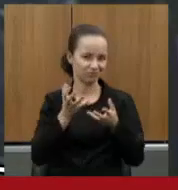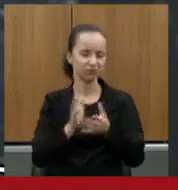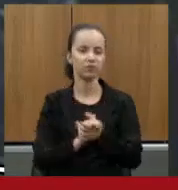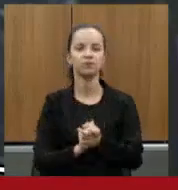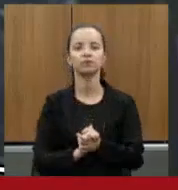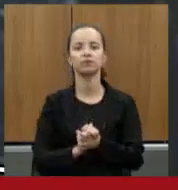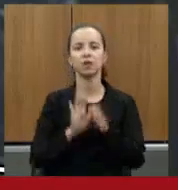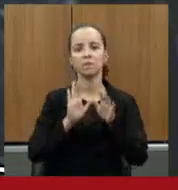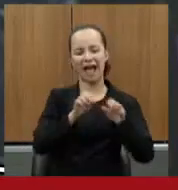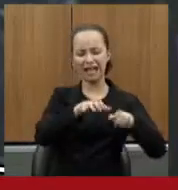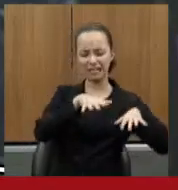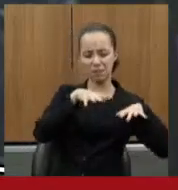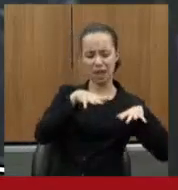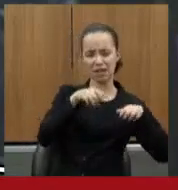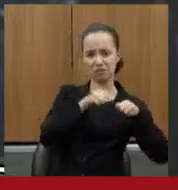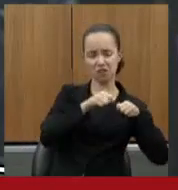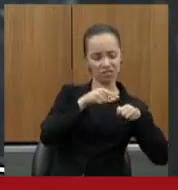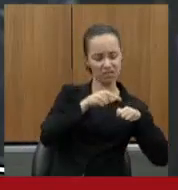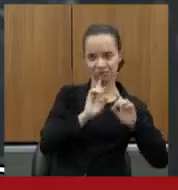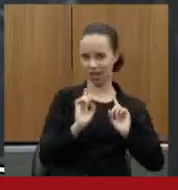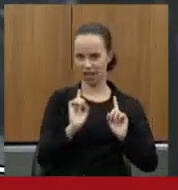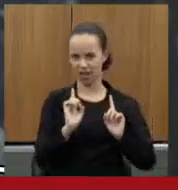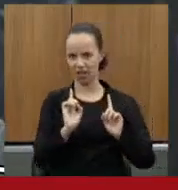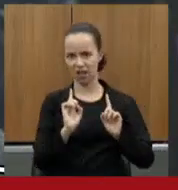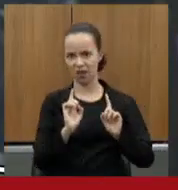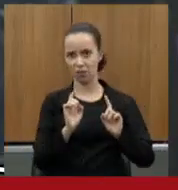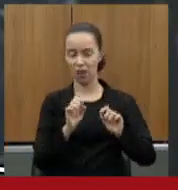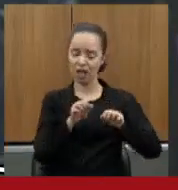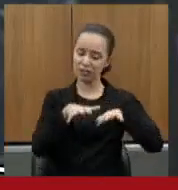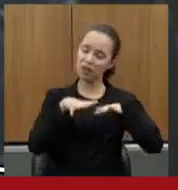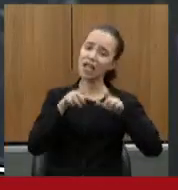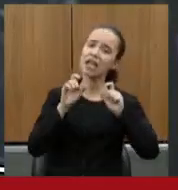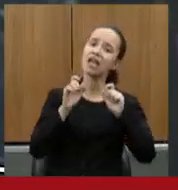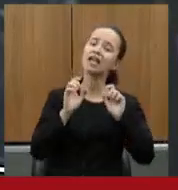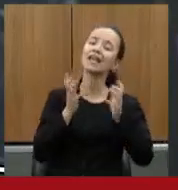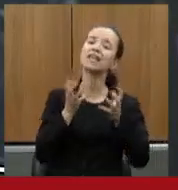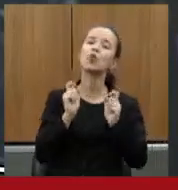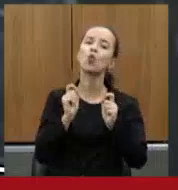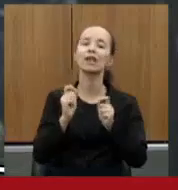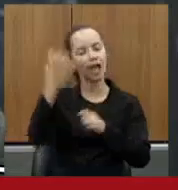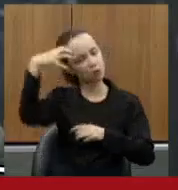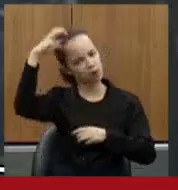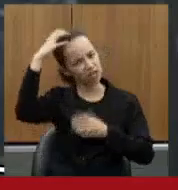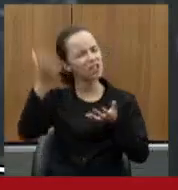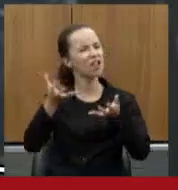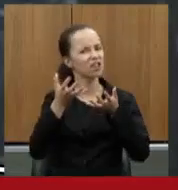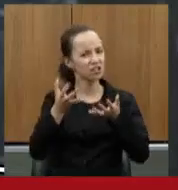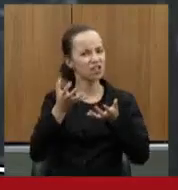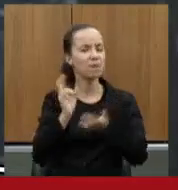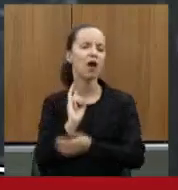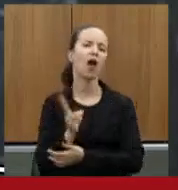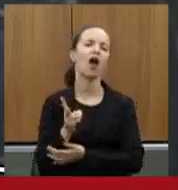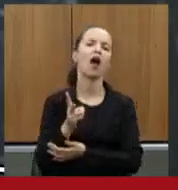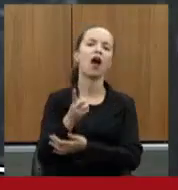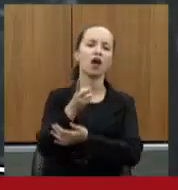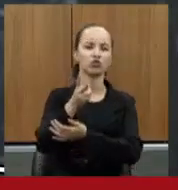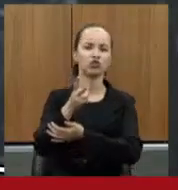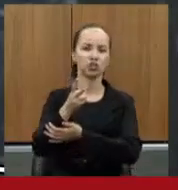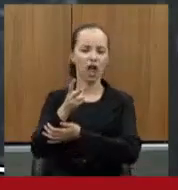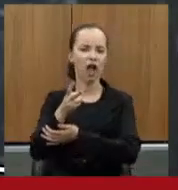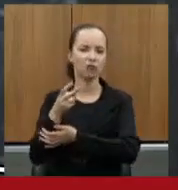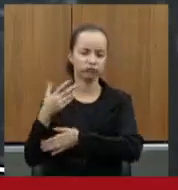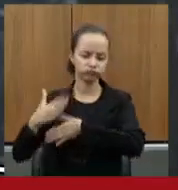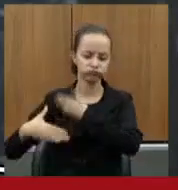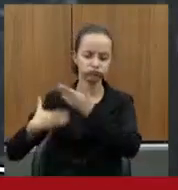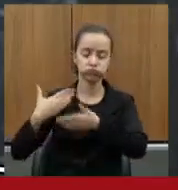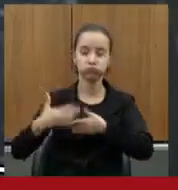a Assembleia estava fazendo. E a Assembleia também queria uma monarquia, era importante a monarquia para a preservação da unidade nacional, e esse era um projeto